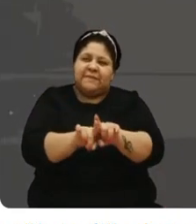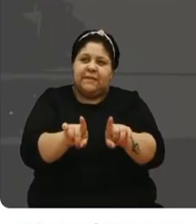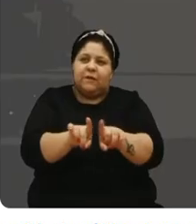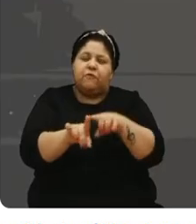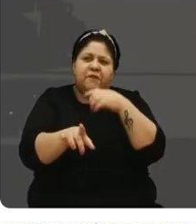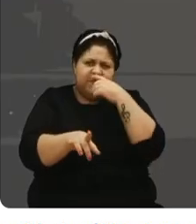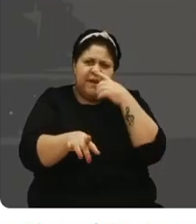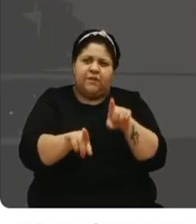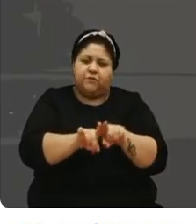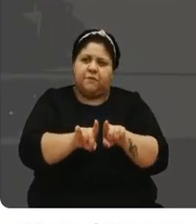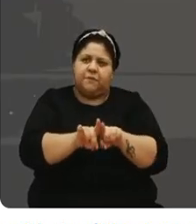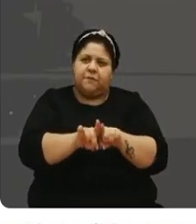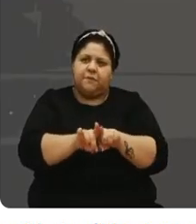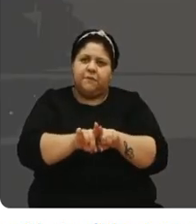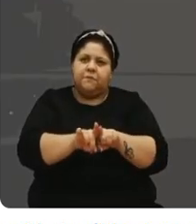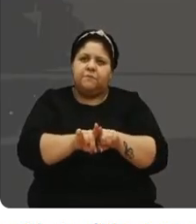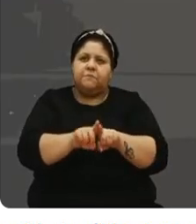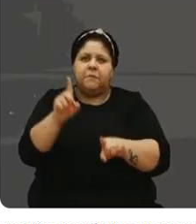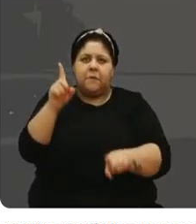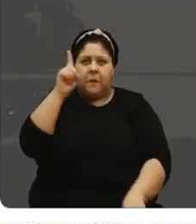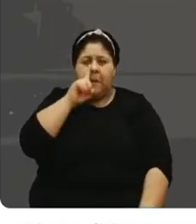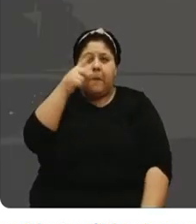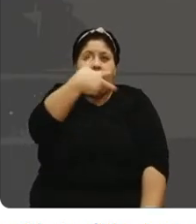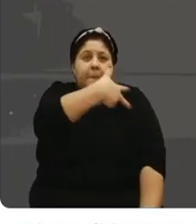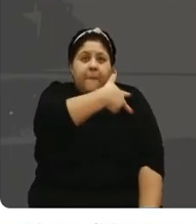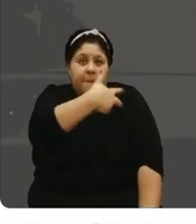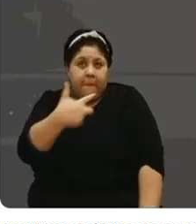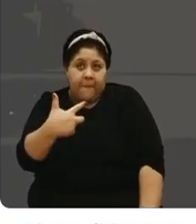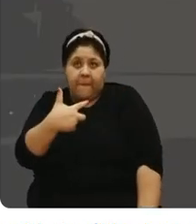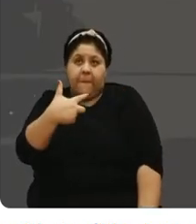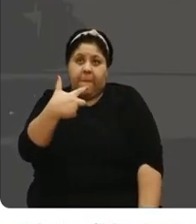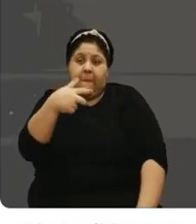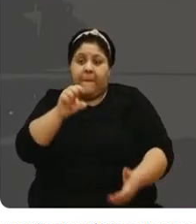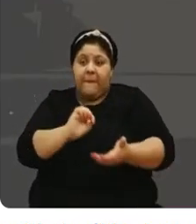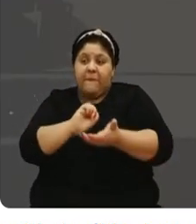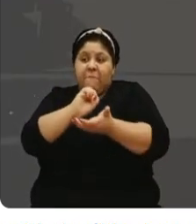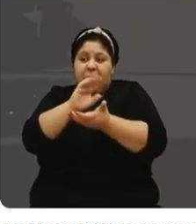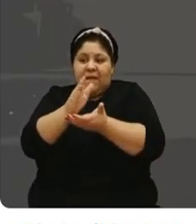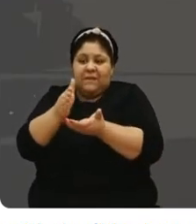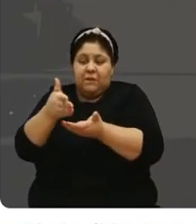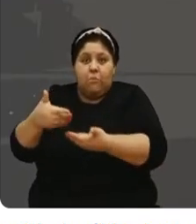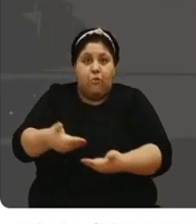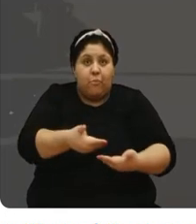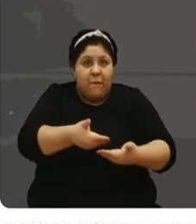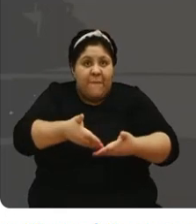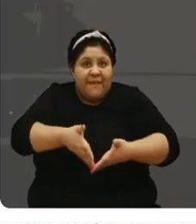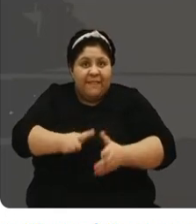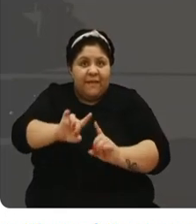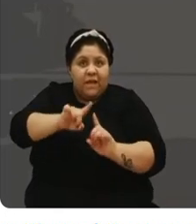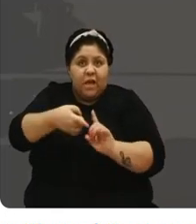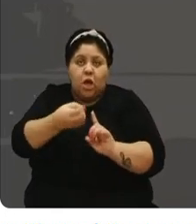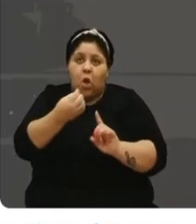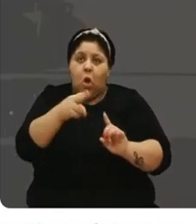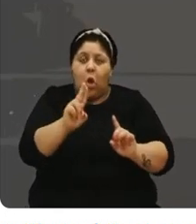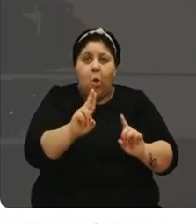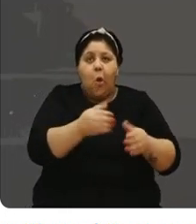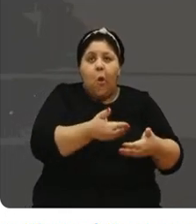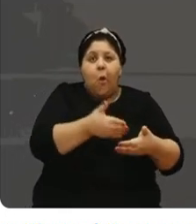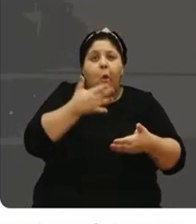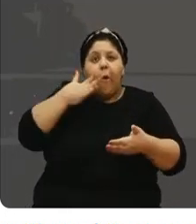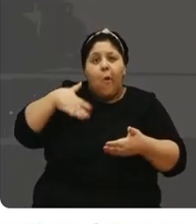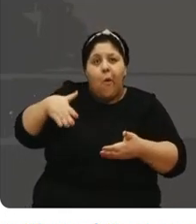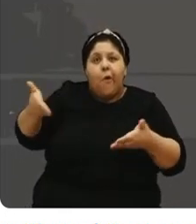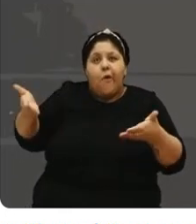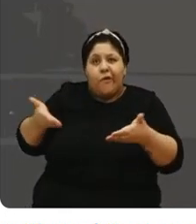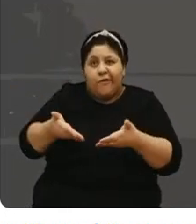shedding materno, é a mãe vacinada que passa para o bebê na gestação, ou a criança